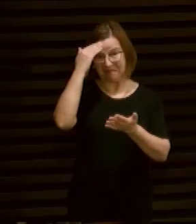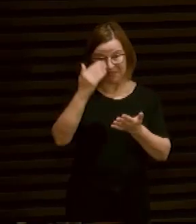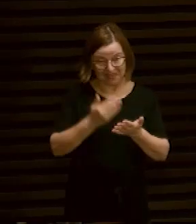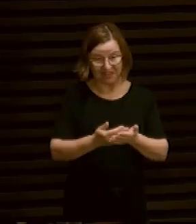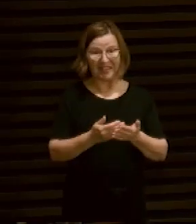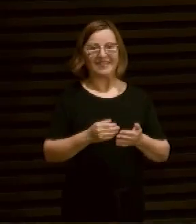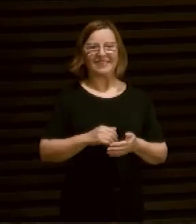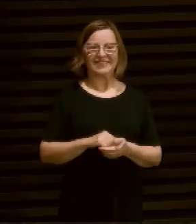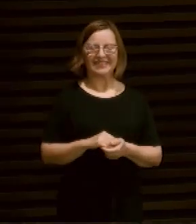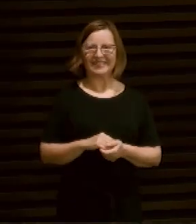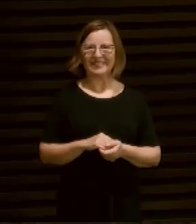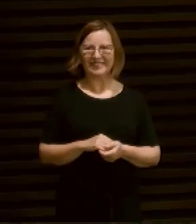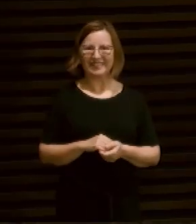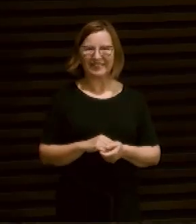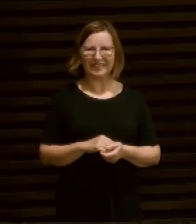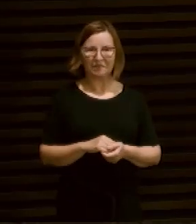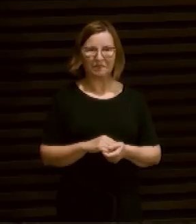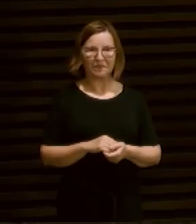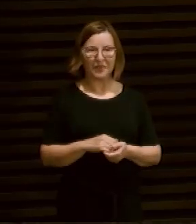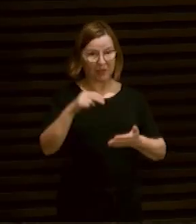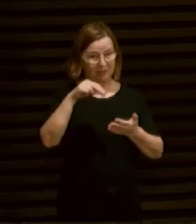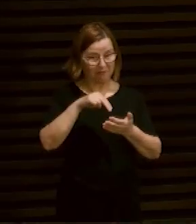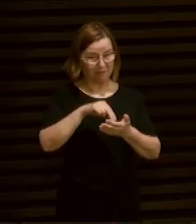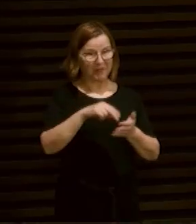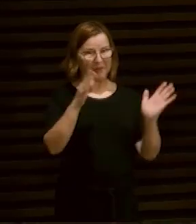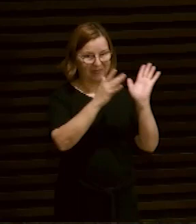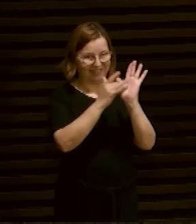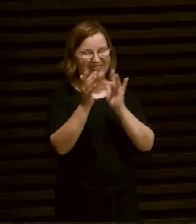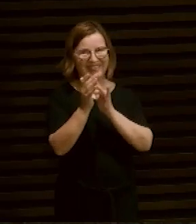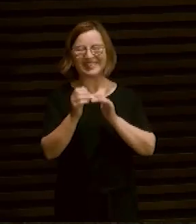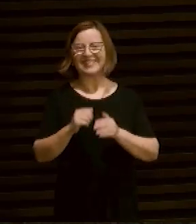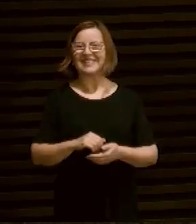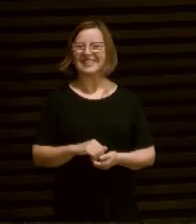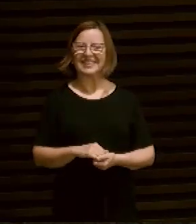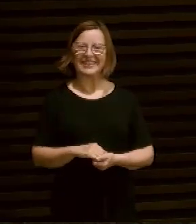Jesus e olhando firmemente para Jesus.